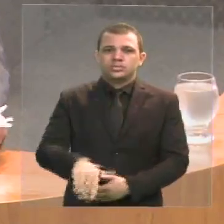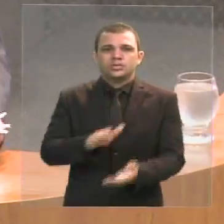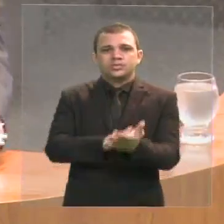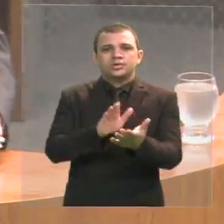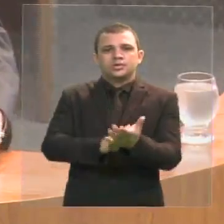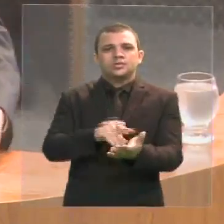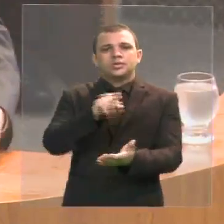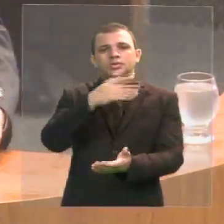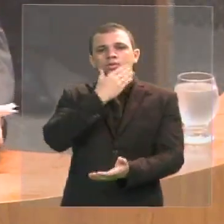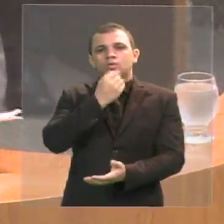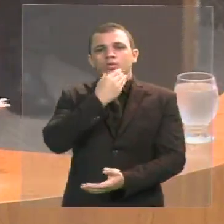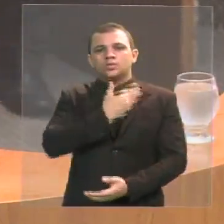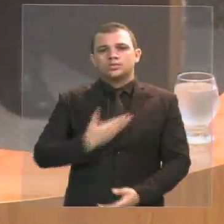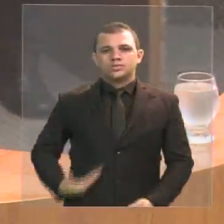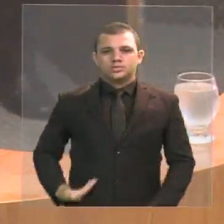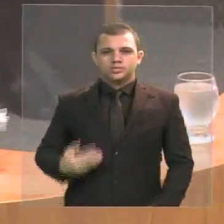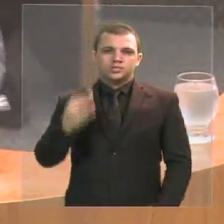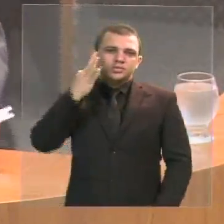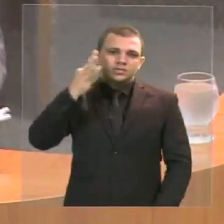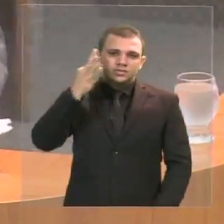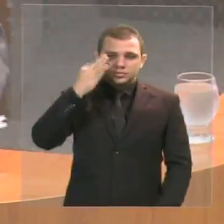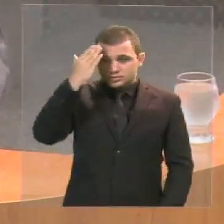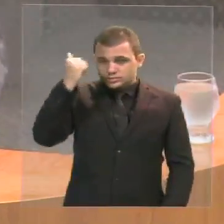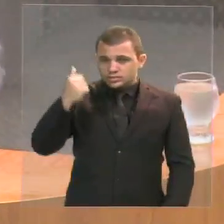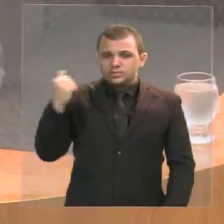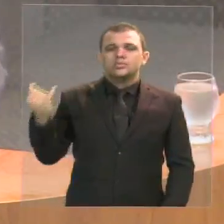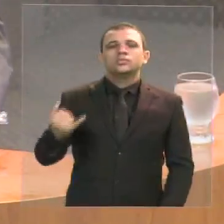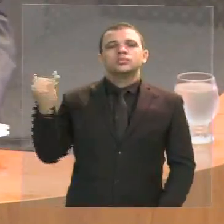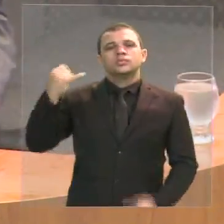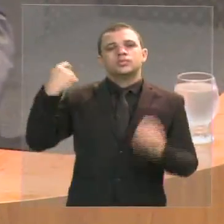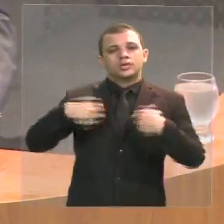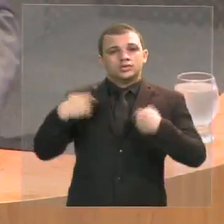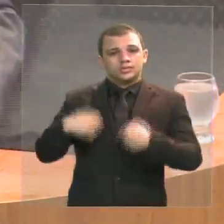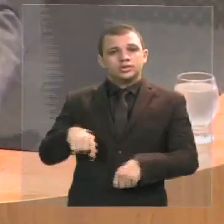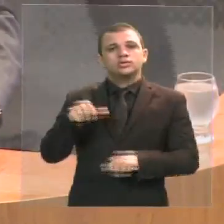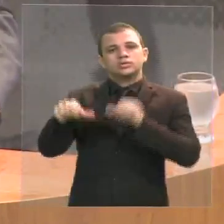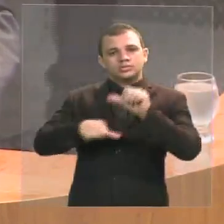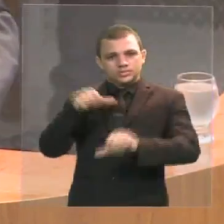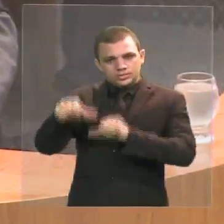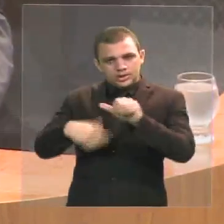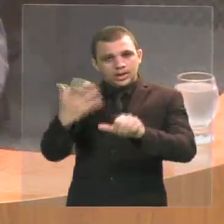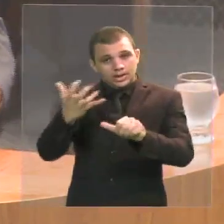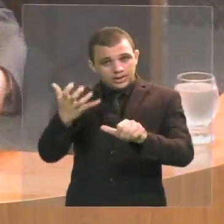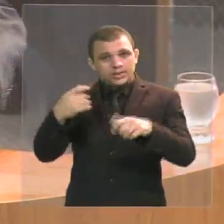que compreende que mudança se faz com realizações, acima de tudo, que